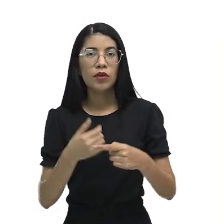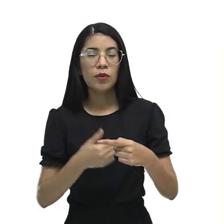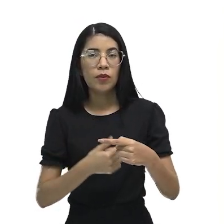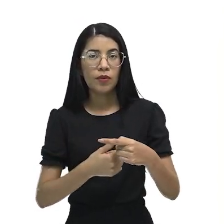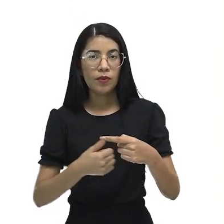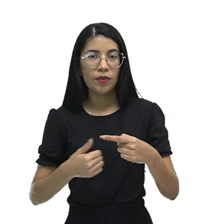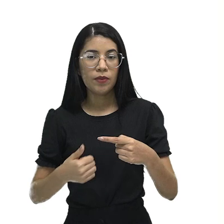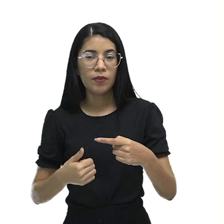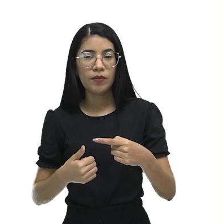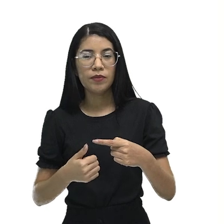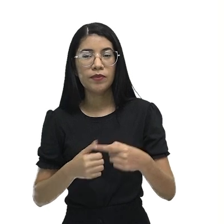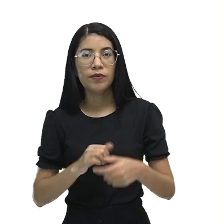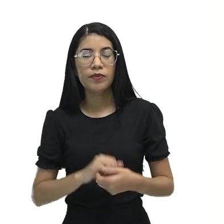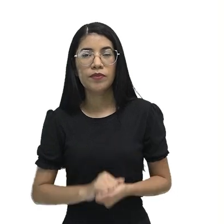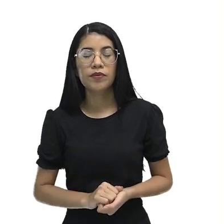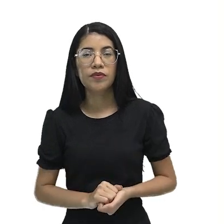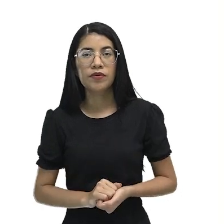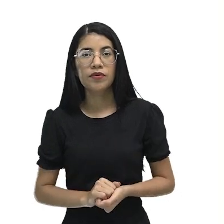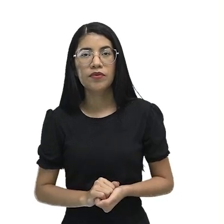dividido